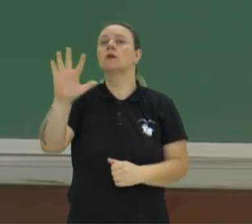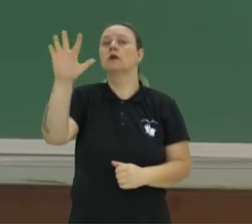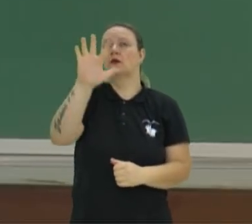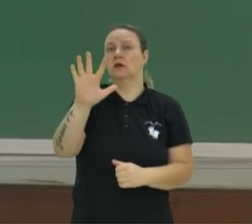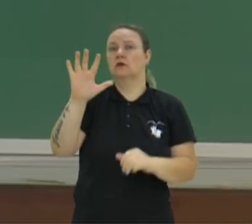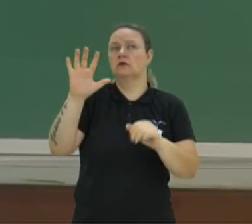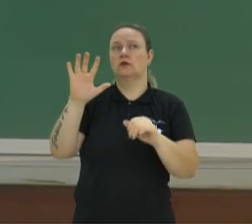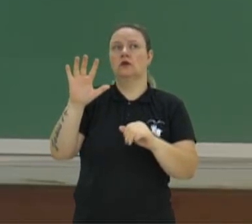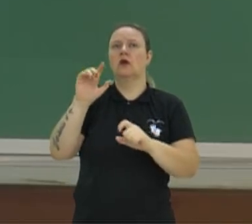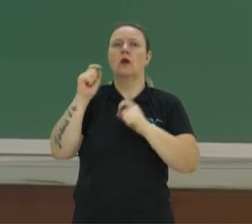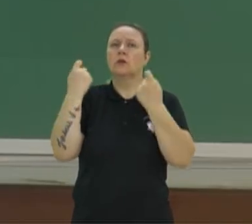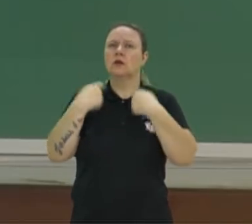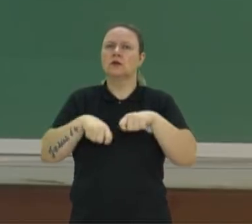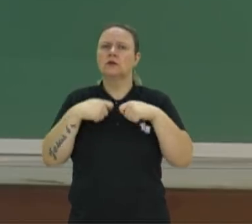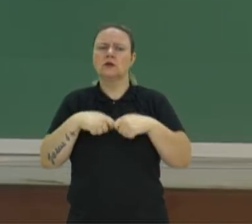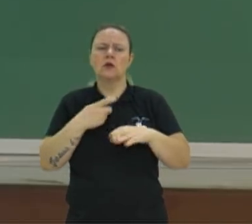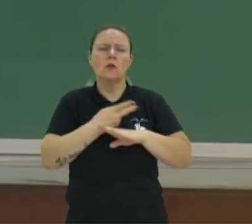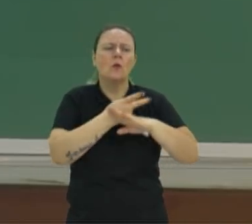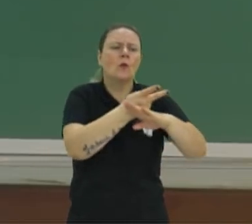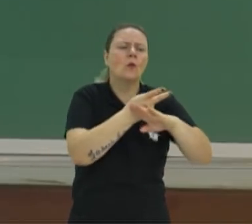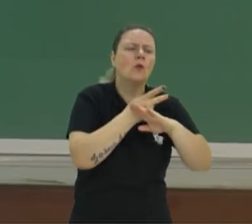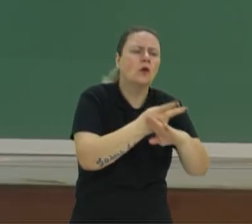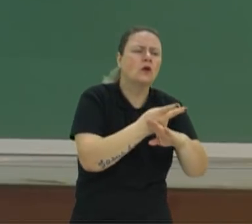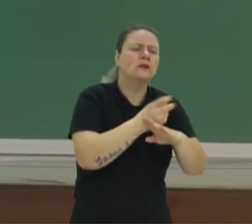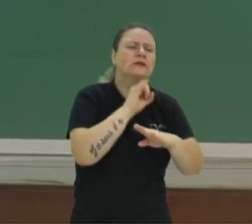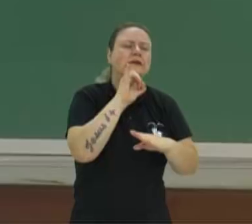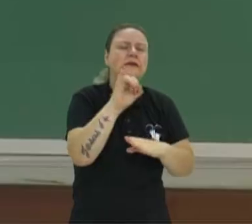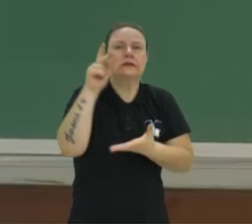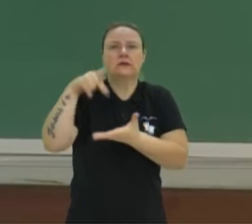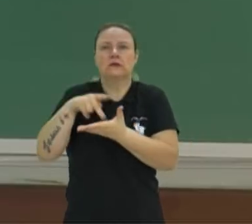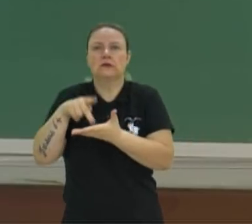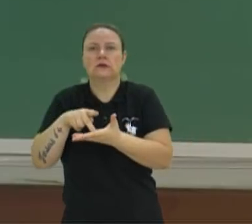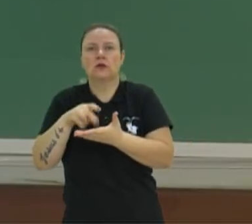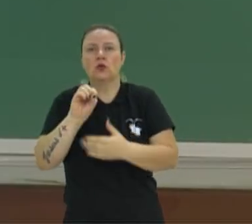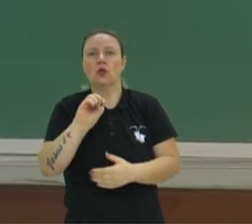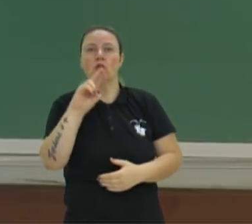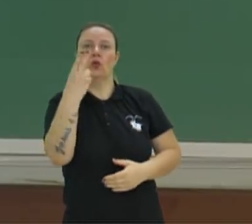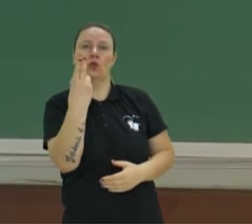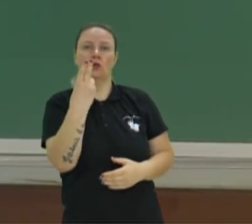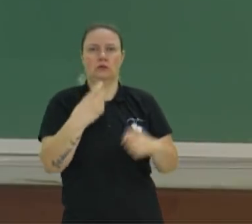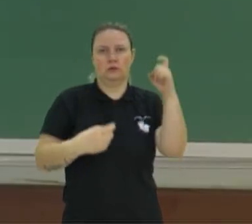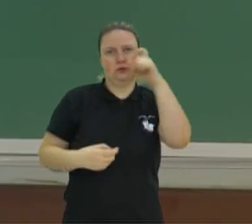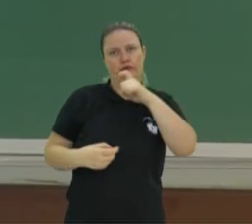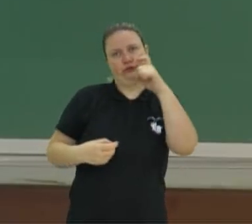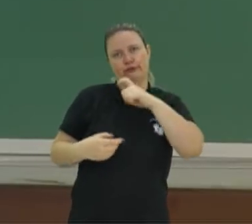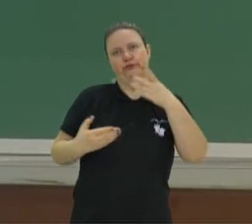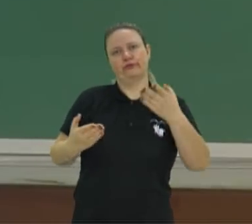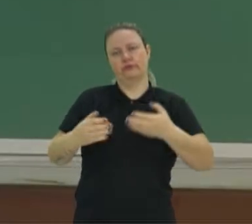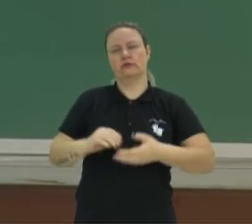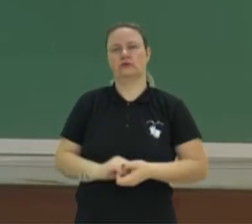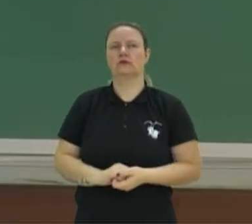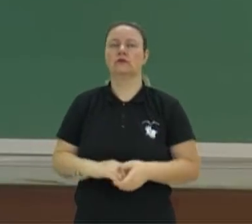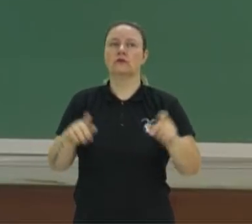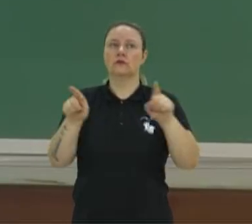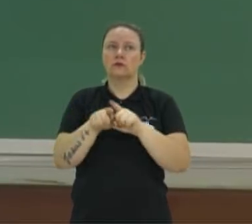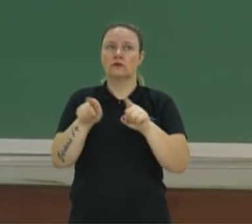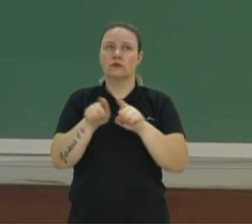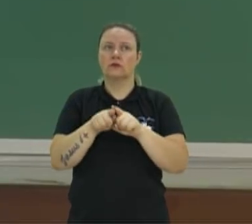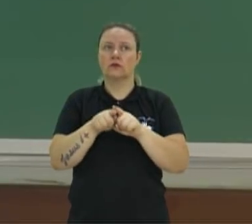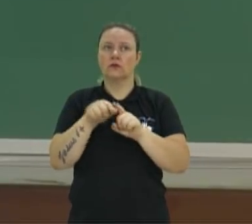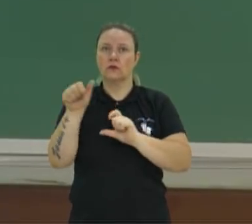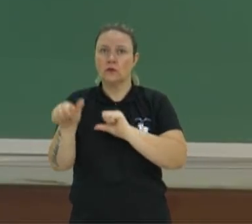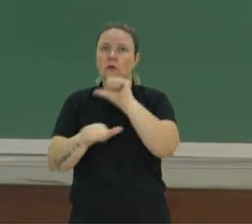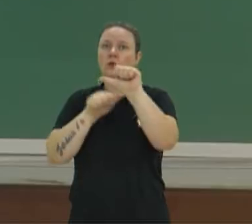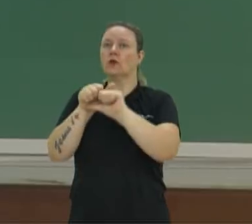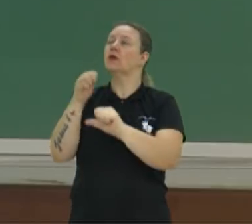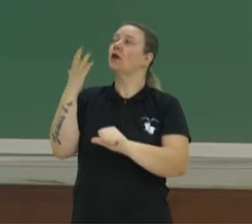ser analisada cada imagem recebida, né? Na sequência, também muda a cor e temos um novo ícone,